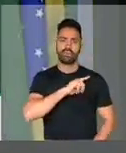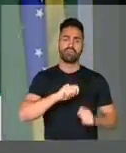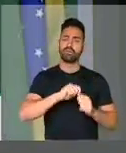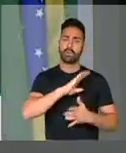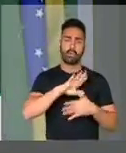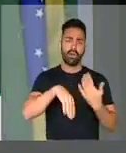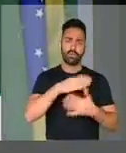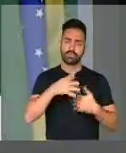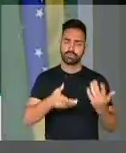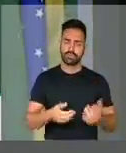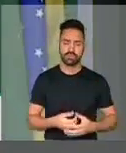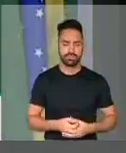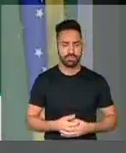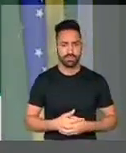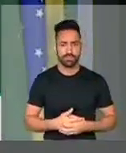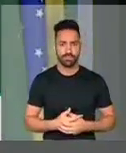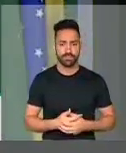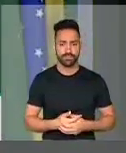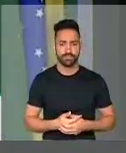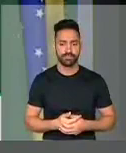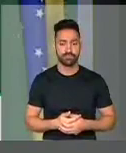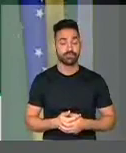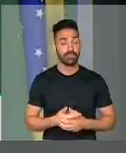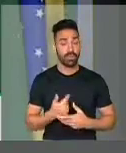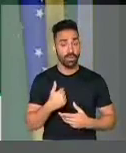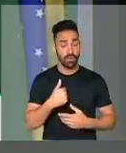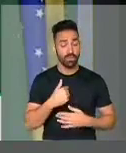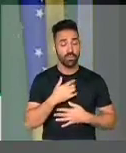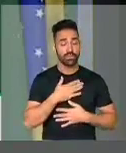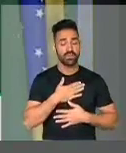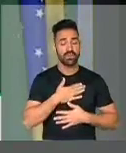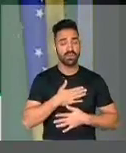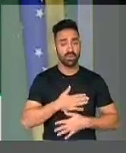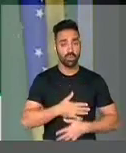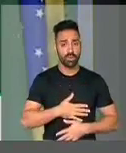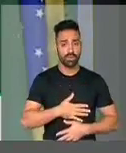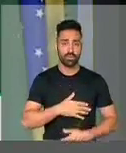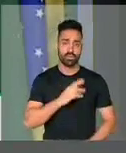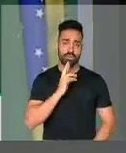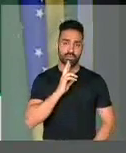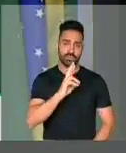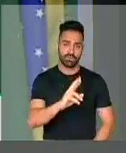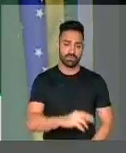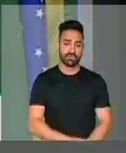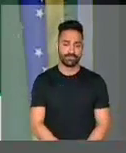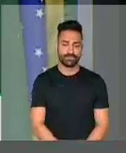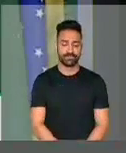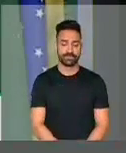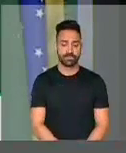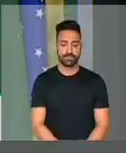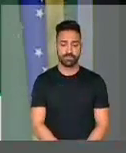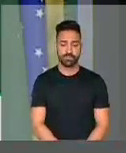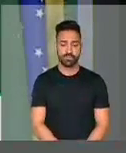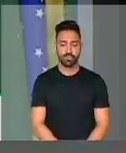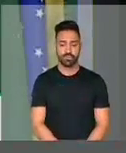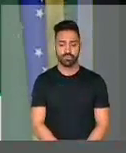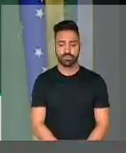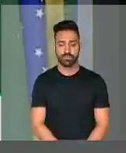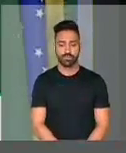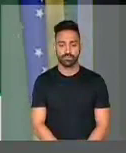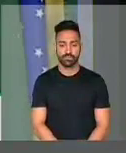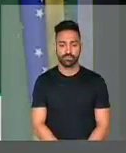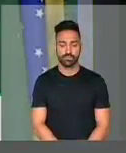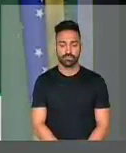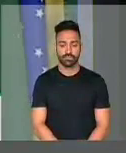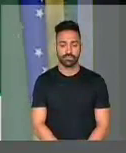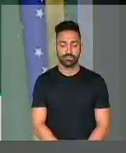esse registro aqui com a serenidade que o caso requer.